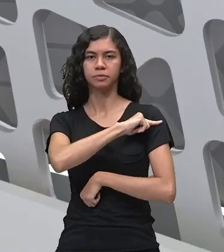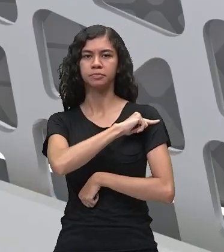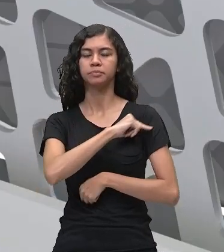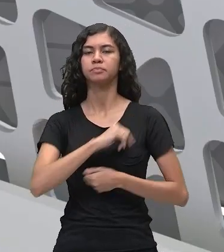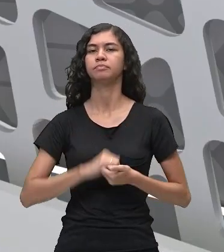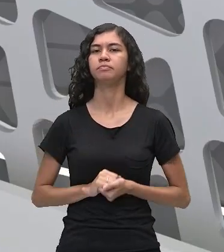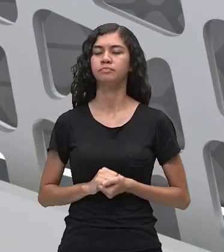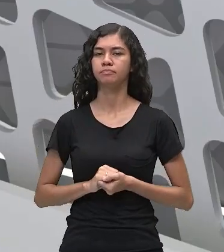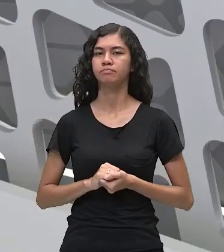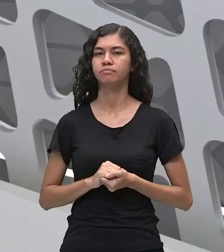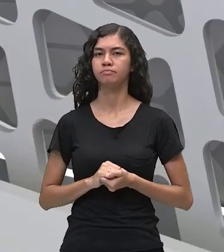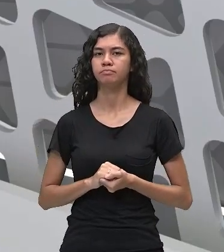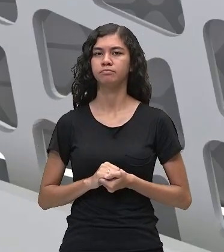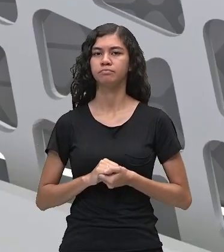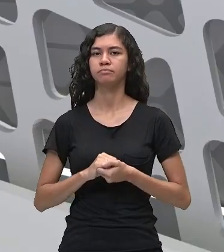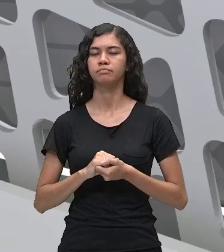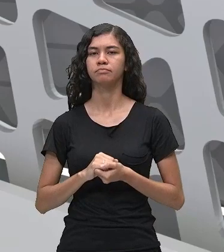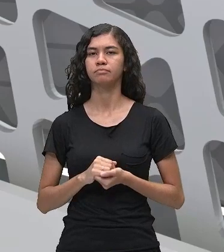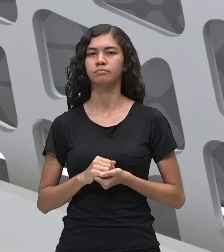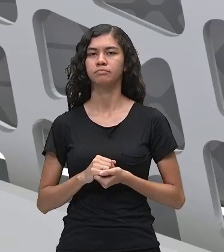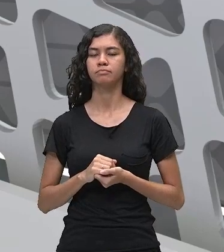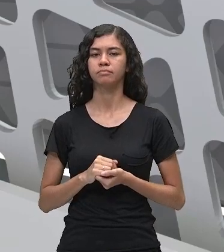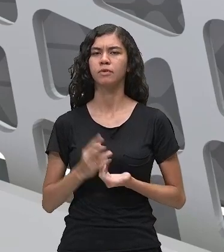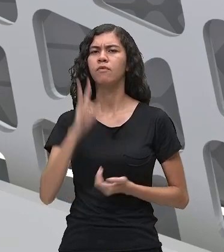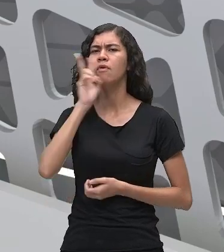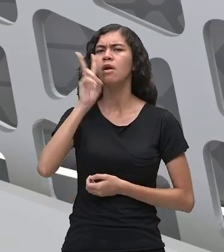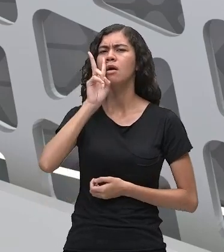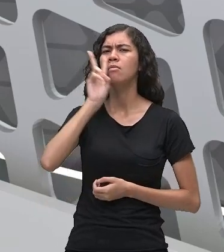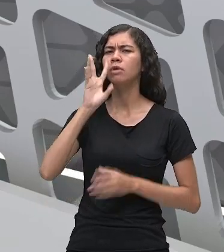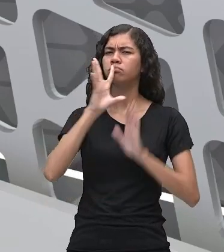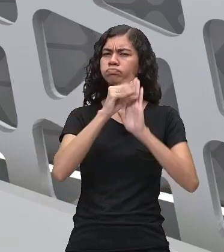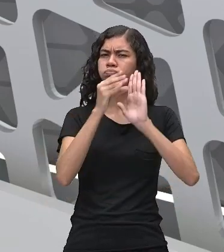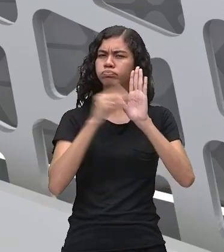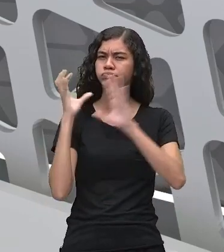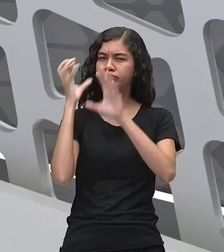Então, vamos aí relembrar um pouquinho dos nossos conteúdos. Vamos lá!